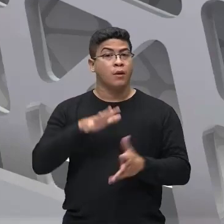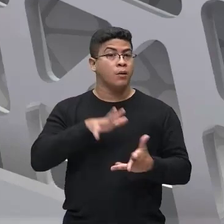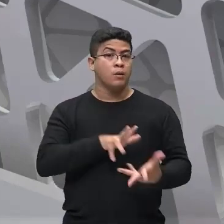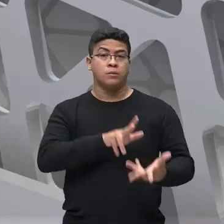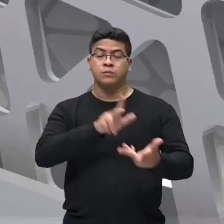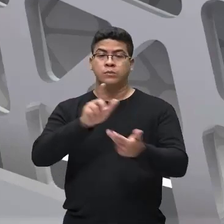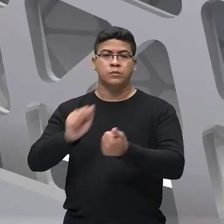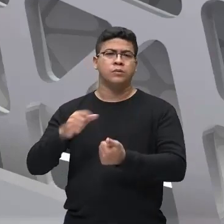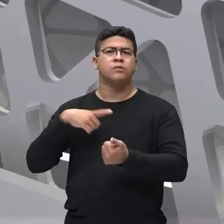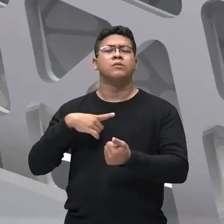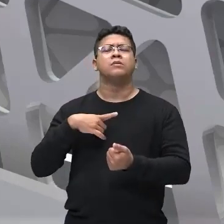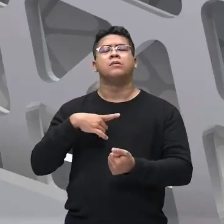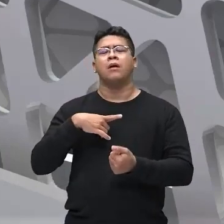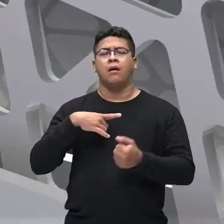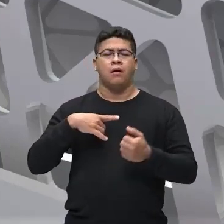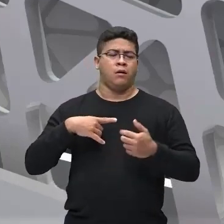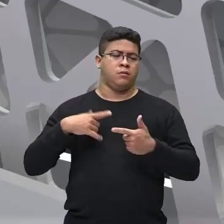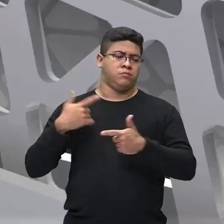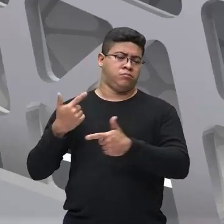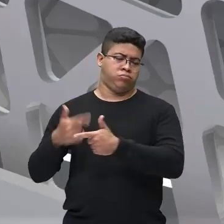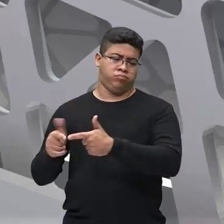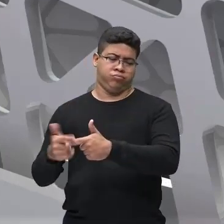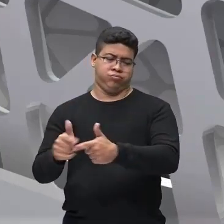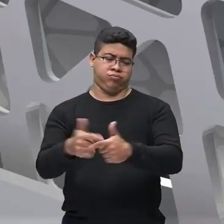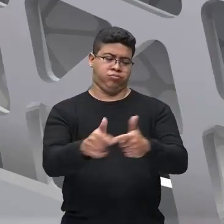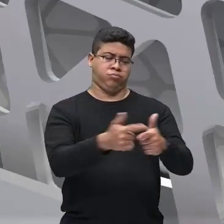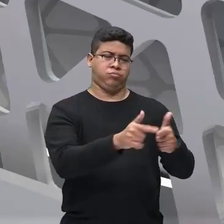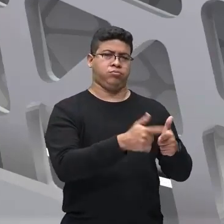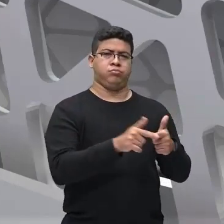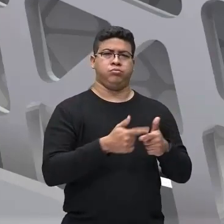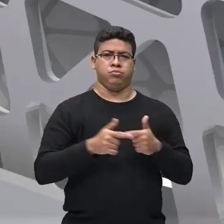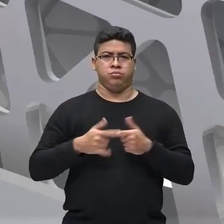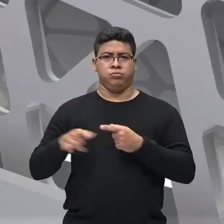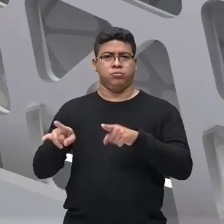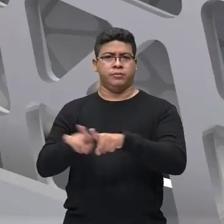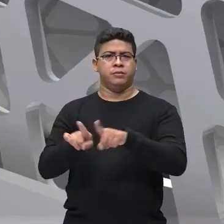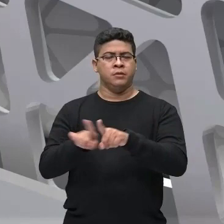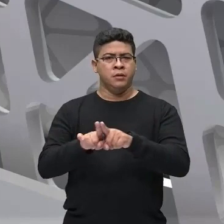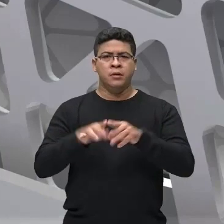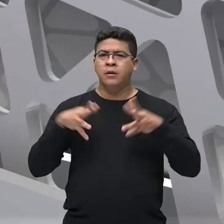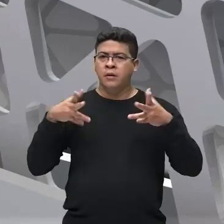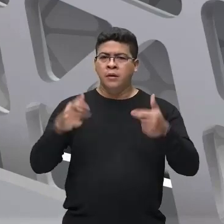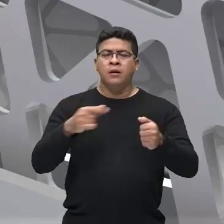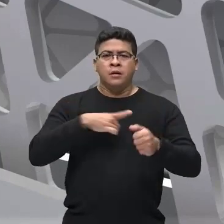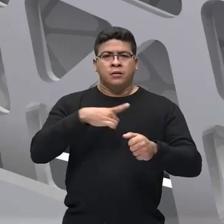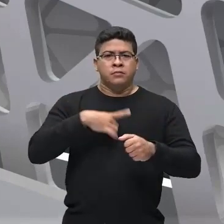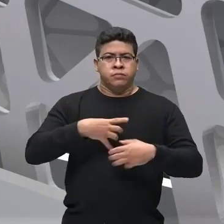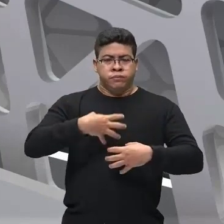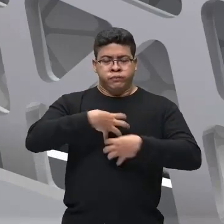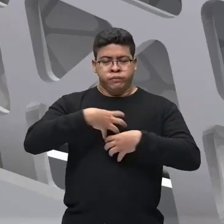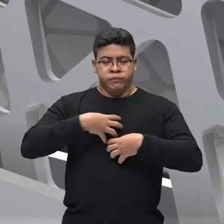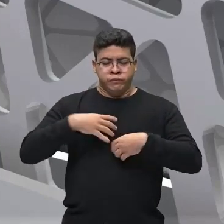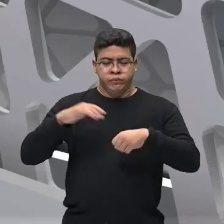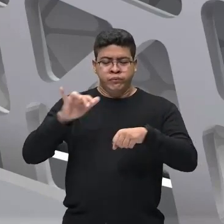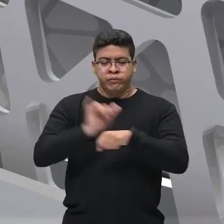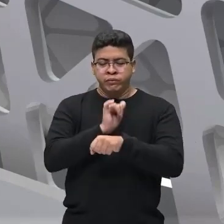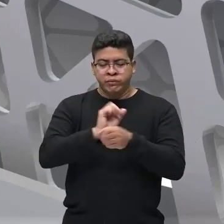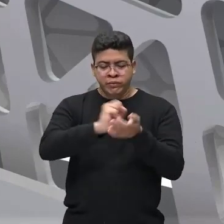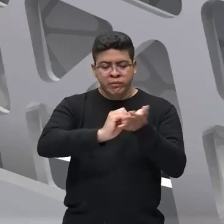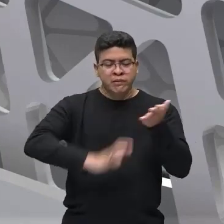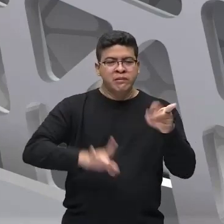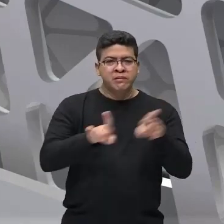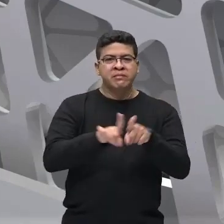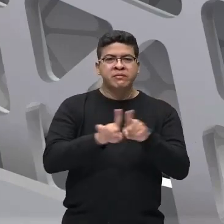tão cheio de atribulações, situações, atividades para as